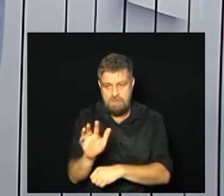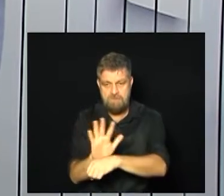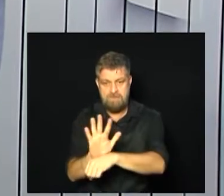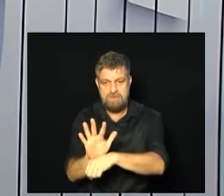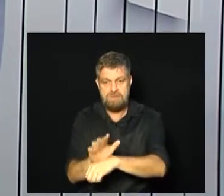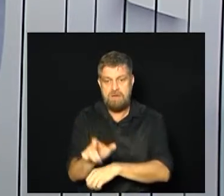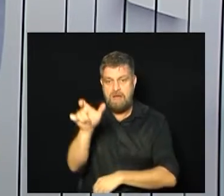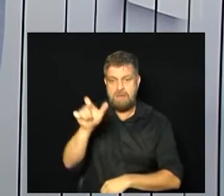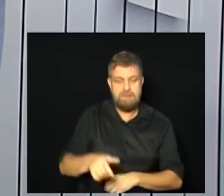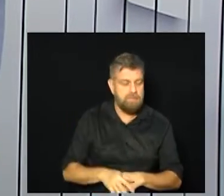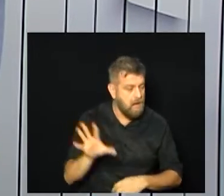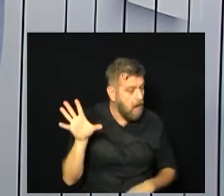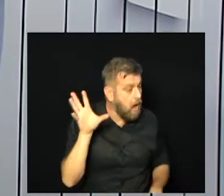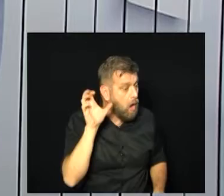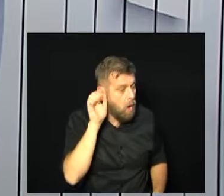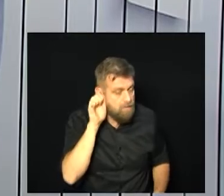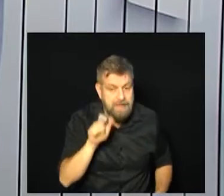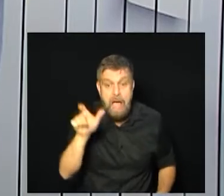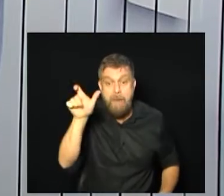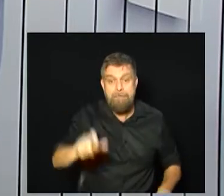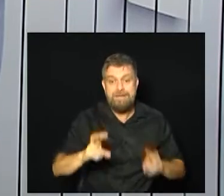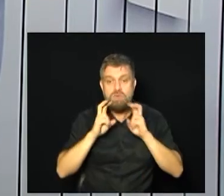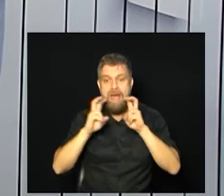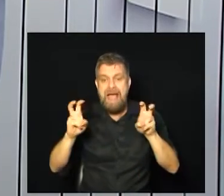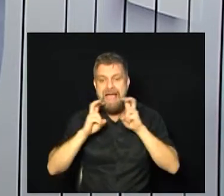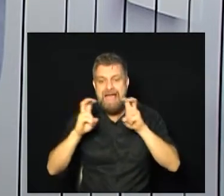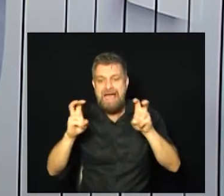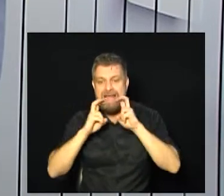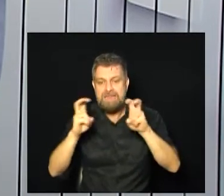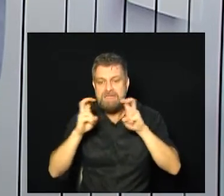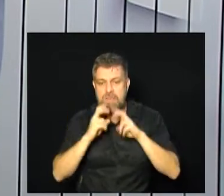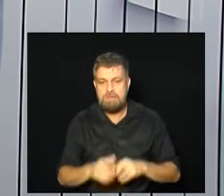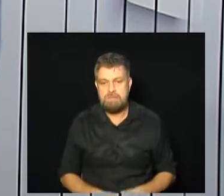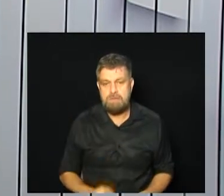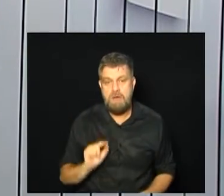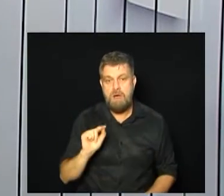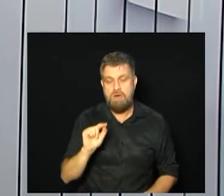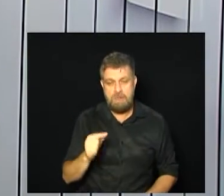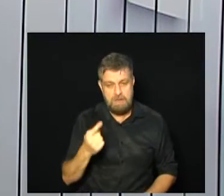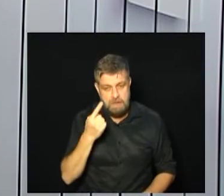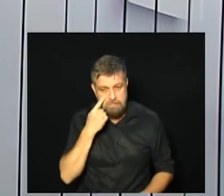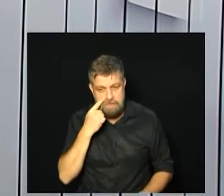é que dá para ouvir ao fundo uma pessoa gritando e aí